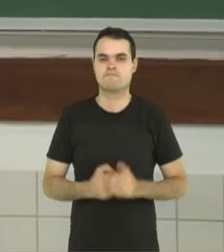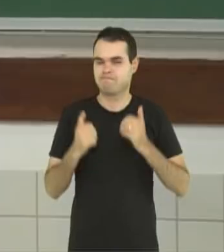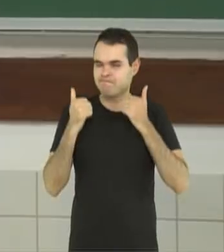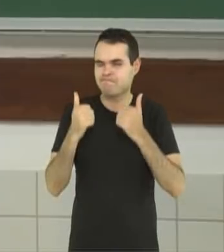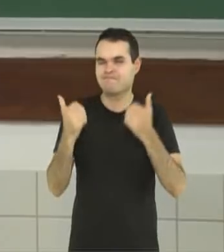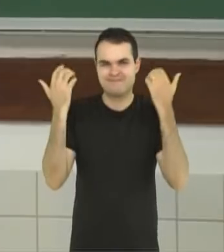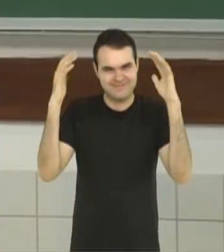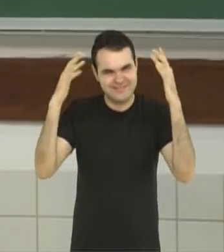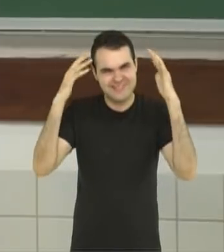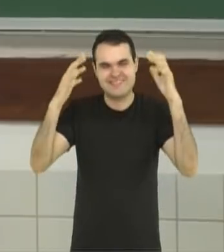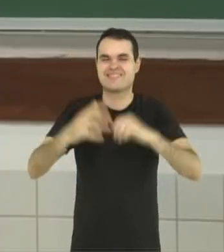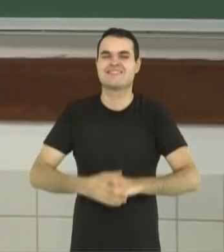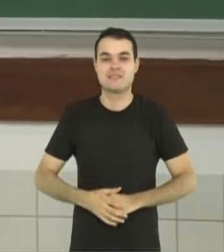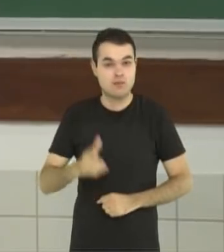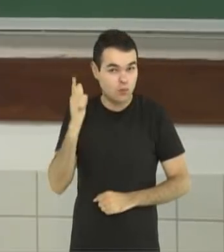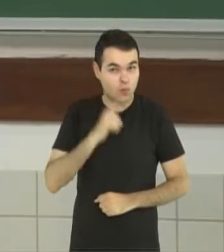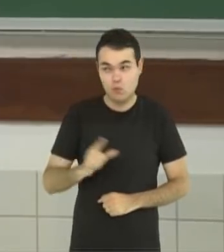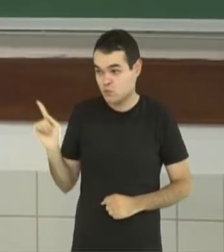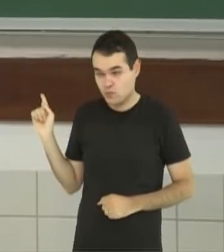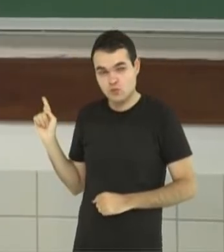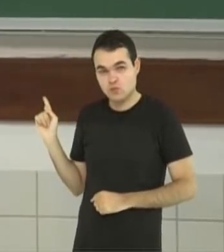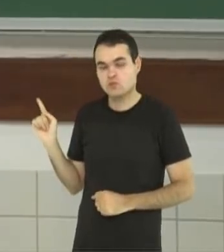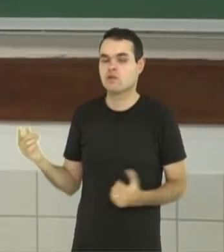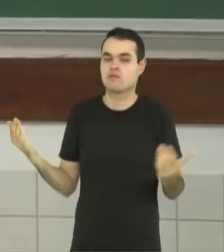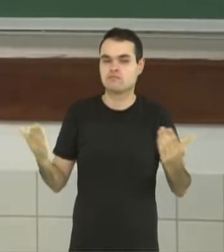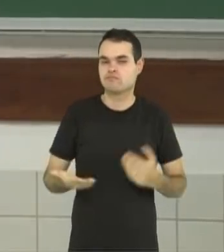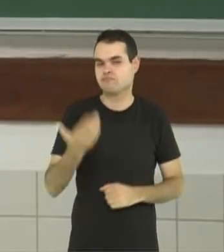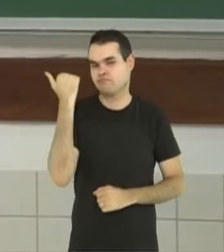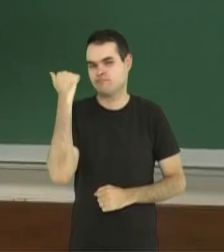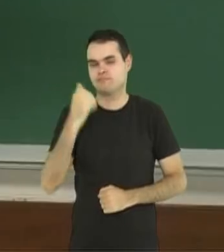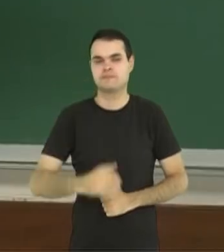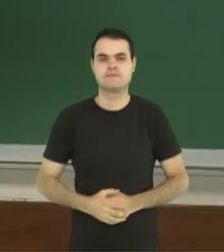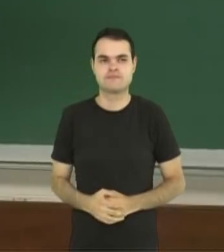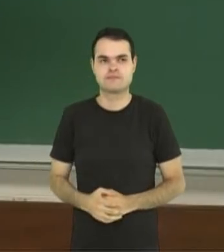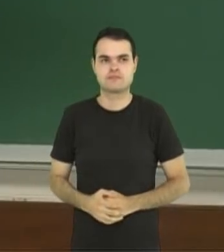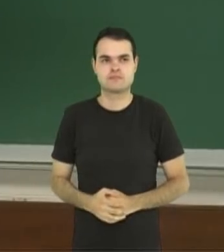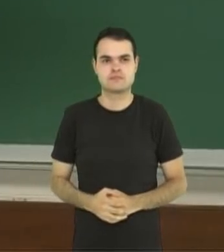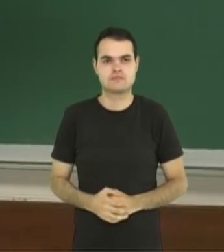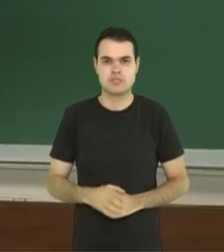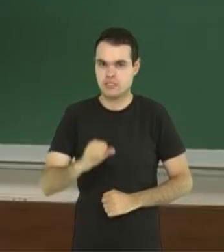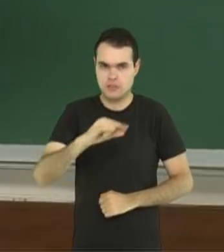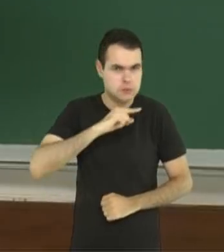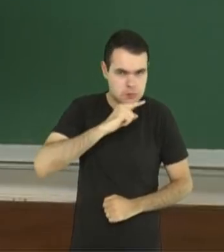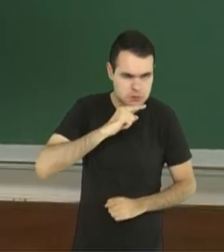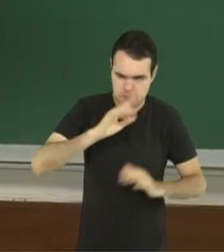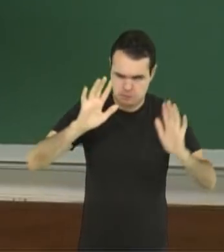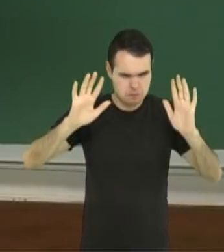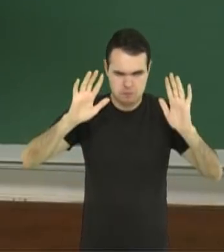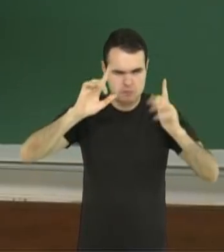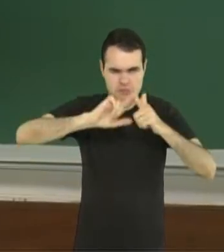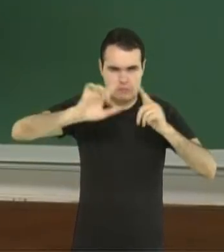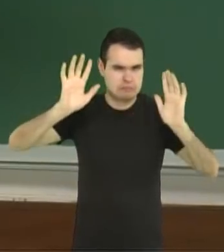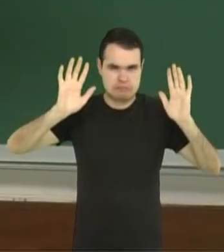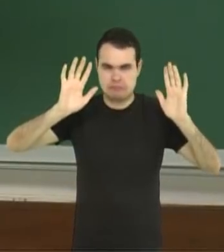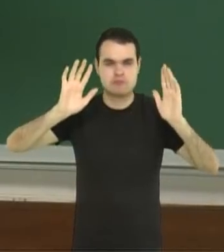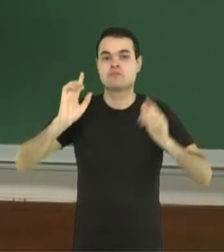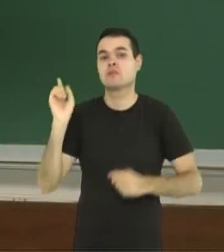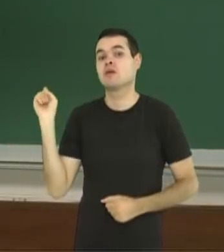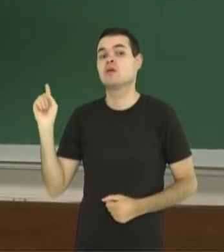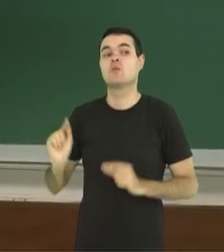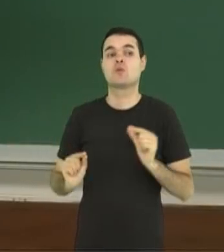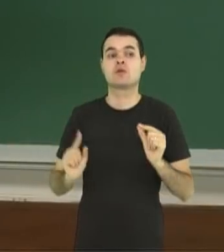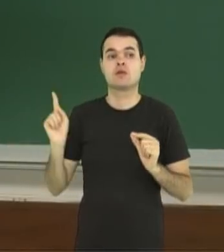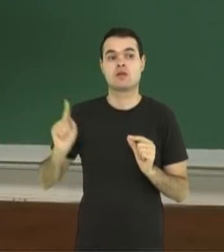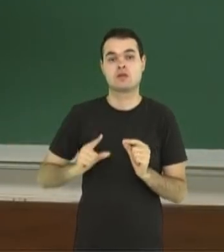Muito bem, gente. Conseguiram? Então, vamos lá. Olha só. Se não conseguiram, não tem problema. Vamos verificar isso. Então, aqui,